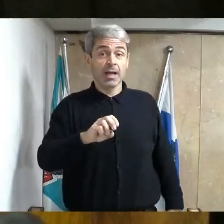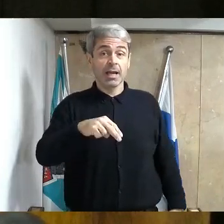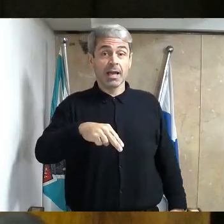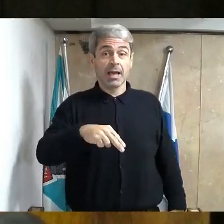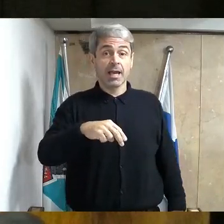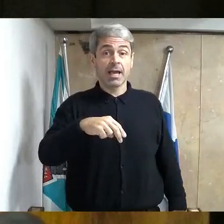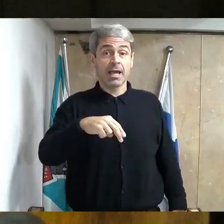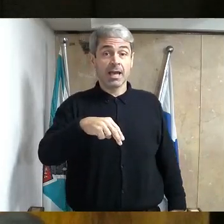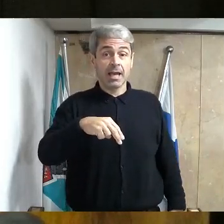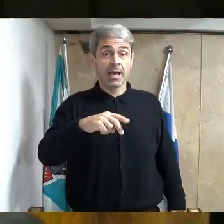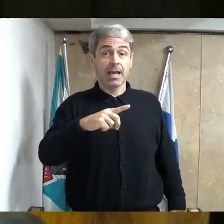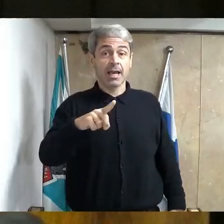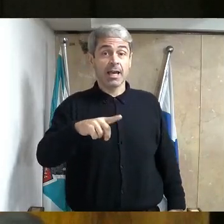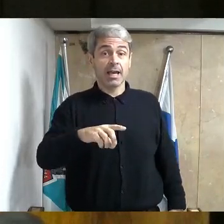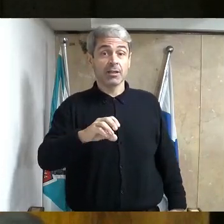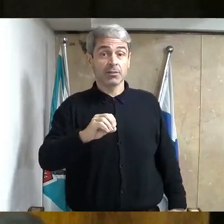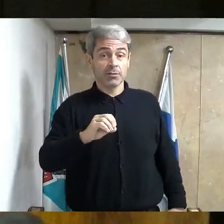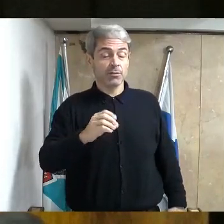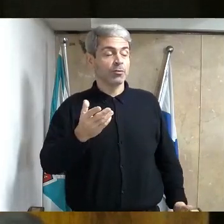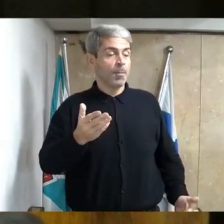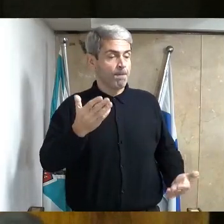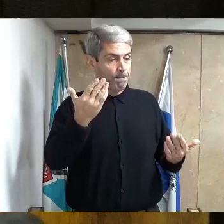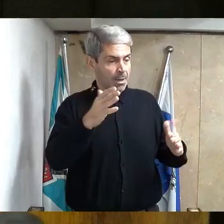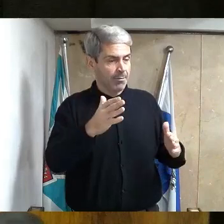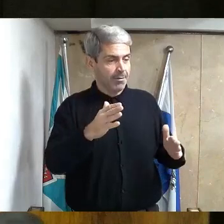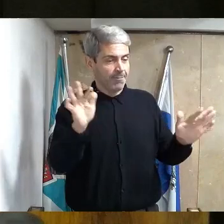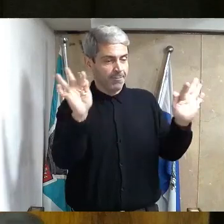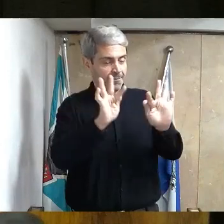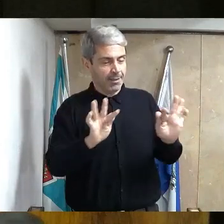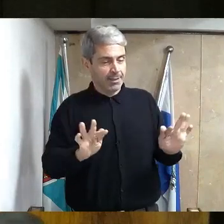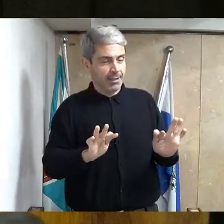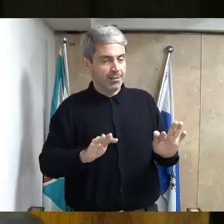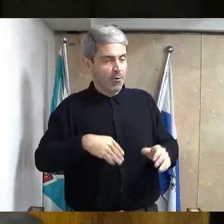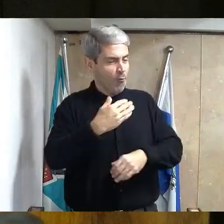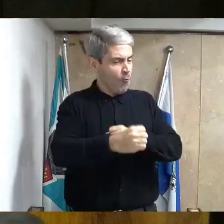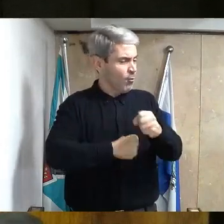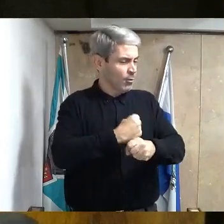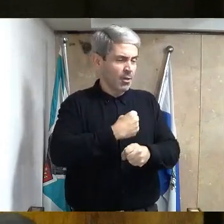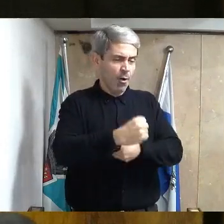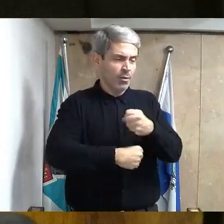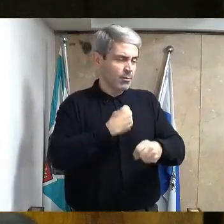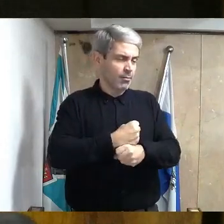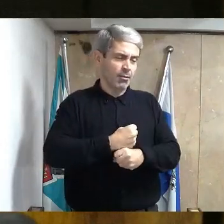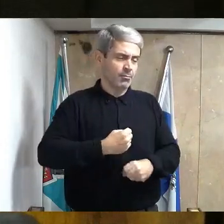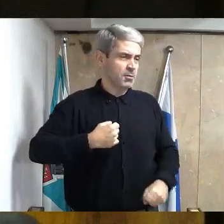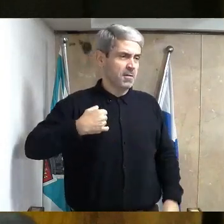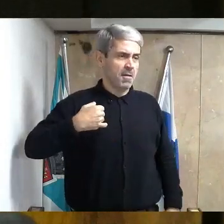Então, quero parabenizar o Enzo, desejar muitas felicidades, muitos anos de vida.